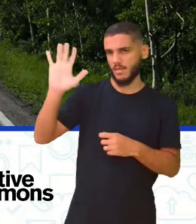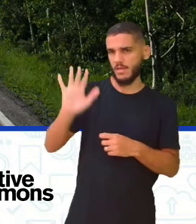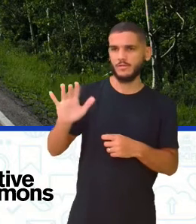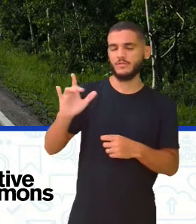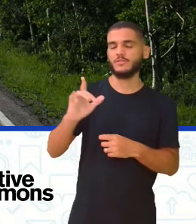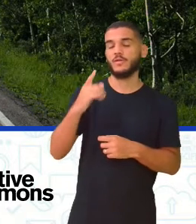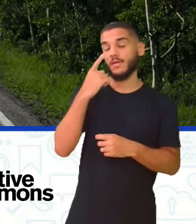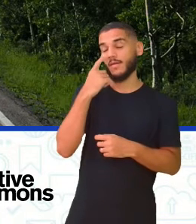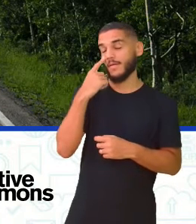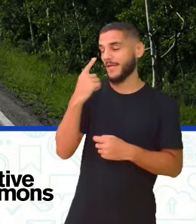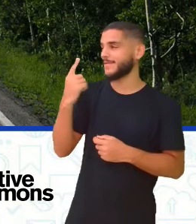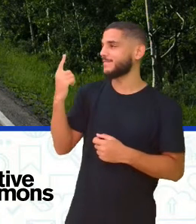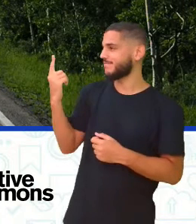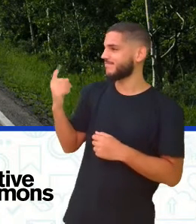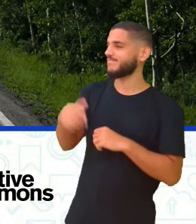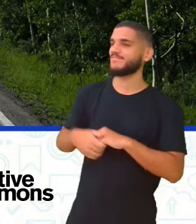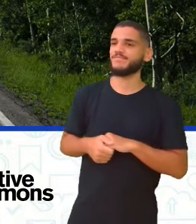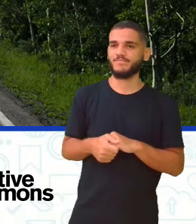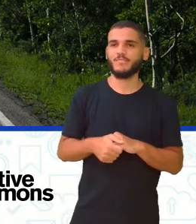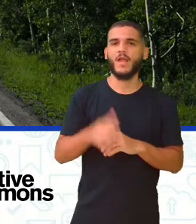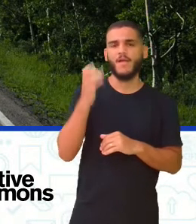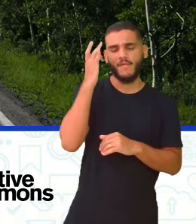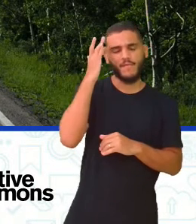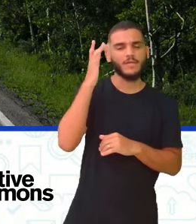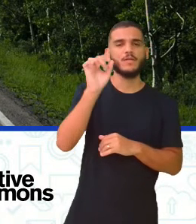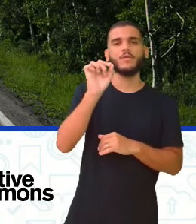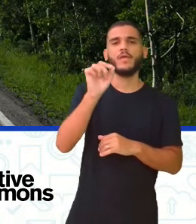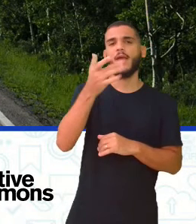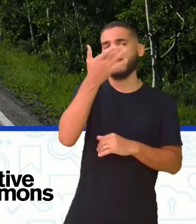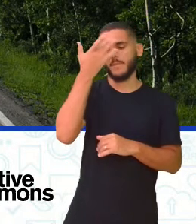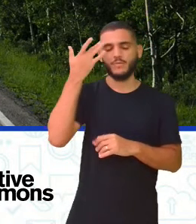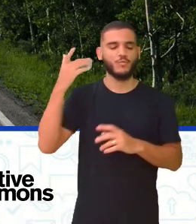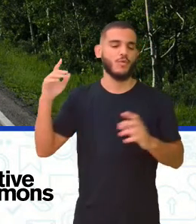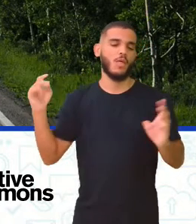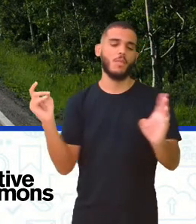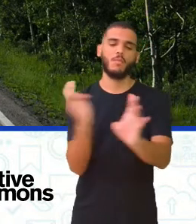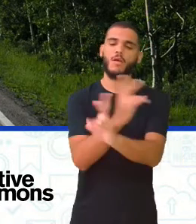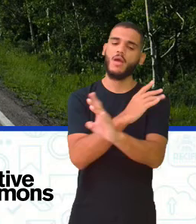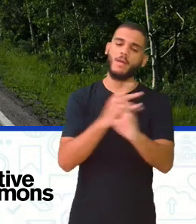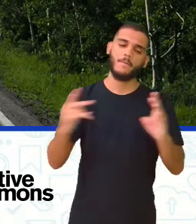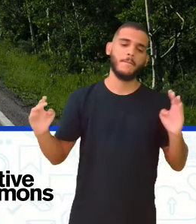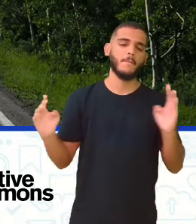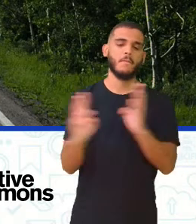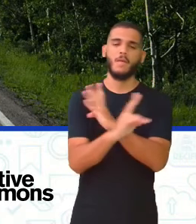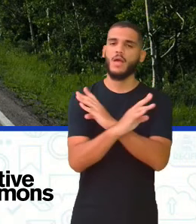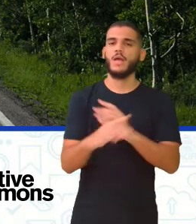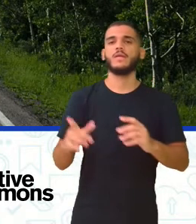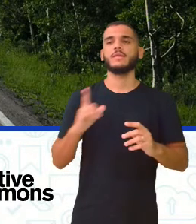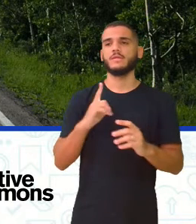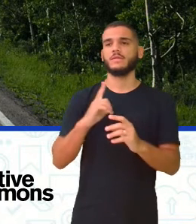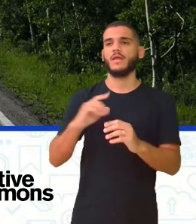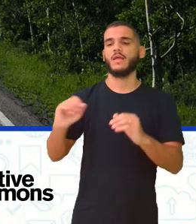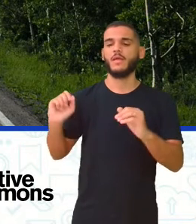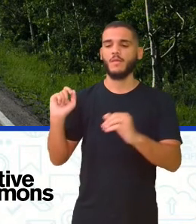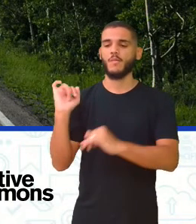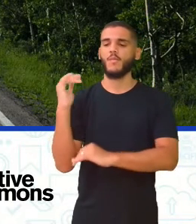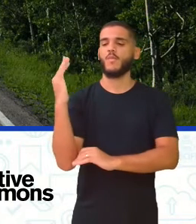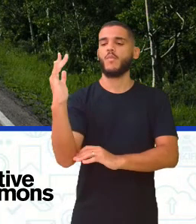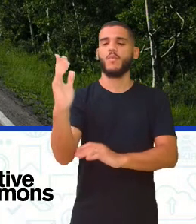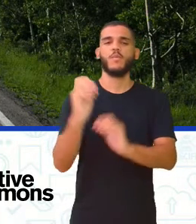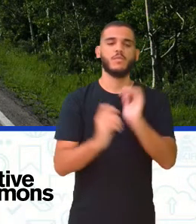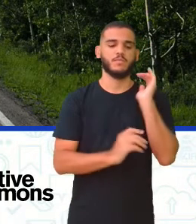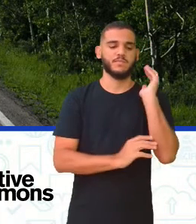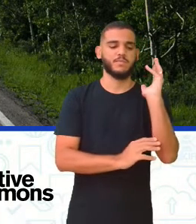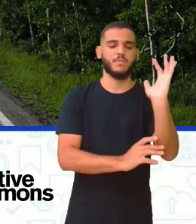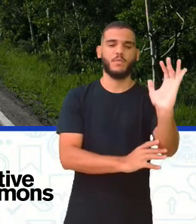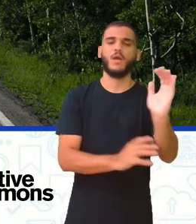passando aqui, facilitando aí o deslocamento de pessoas, onde nós tínhamos uma paisagem natural e aí se